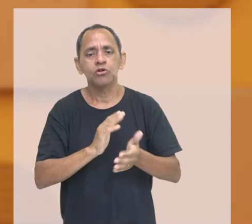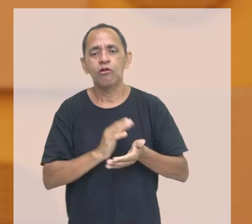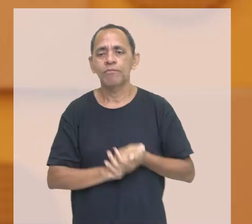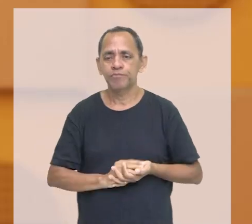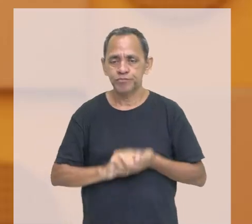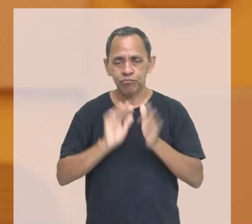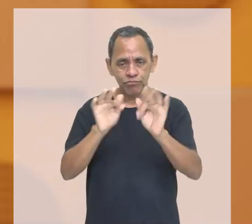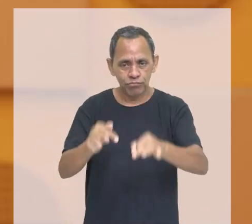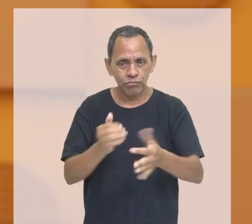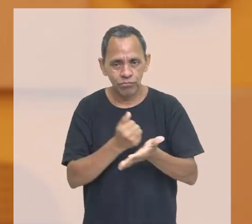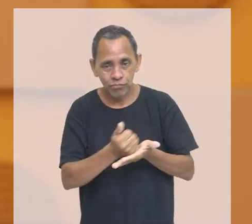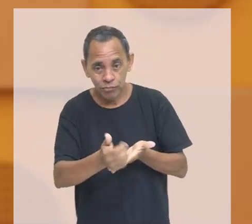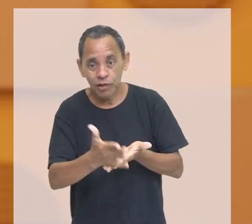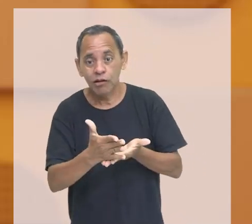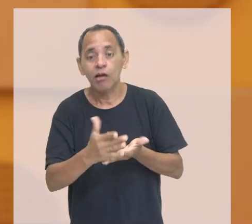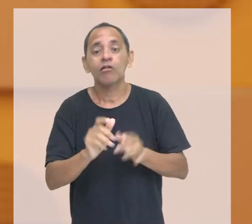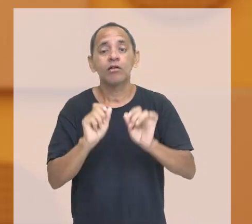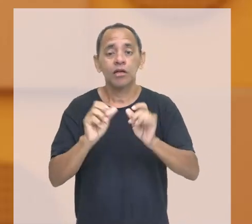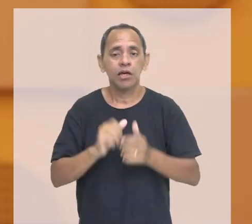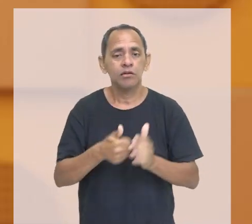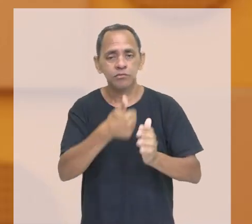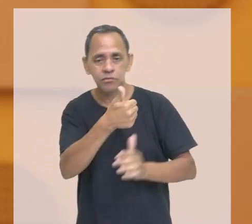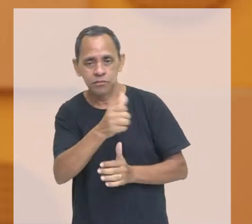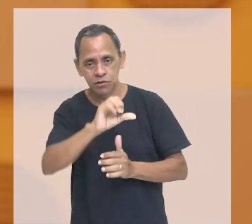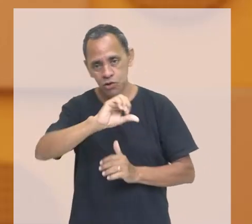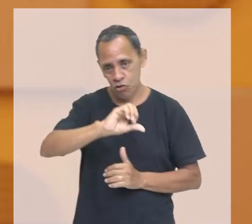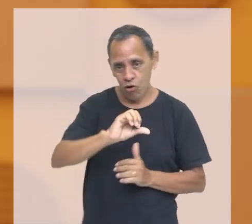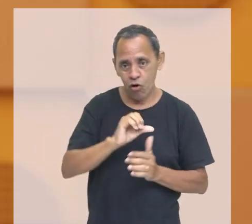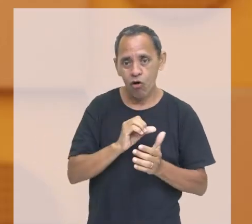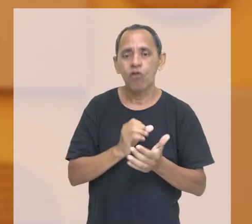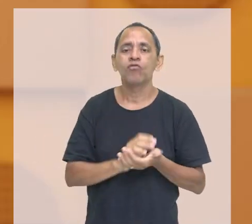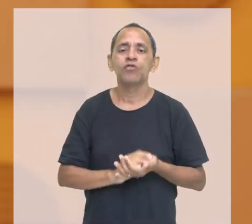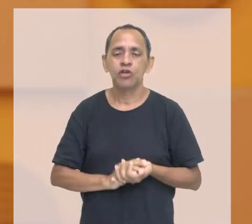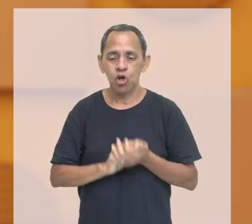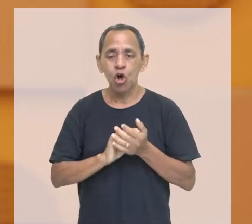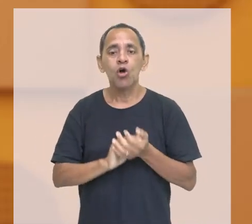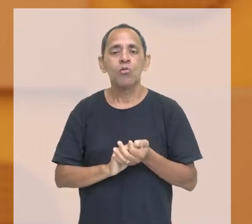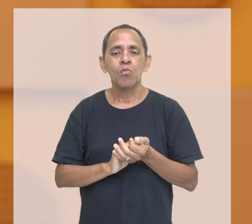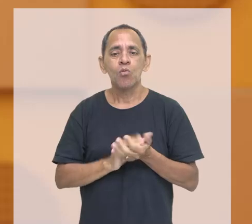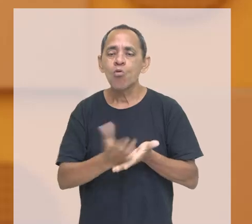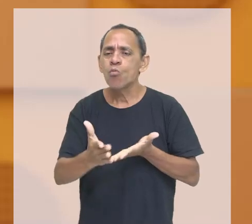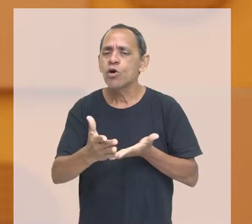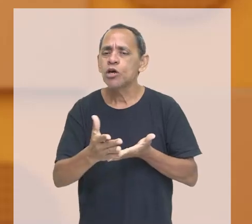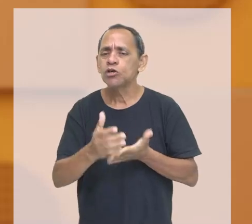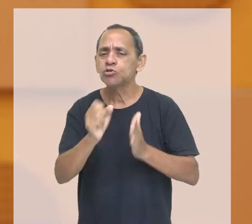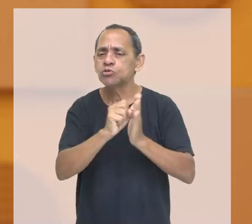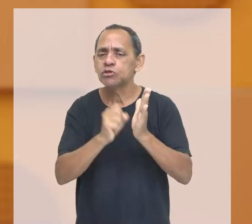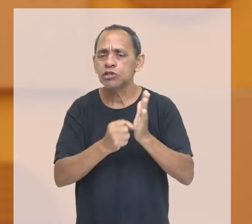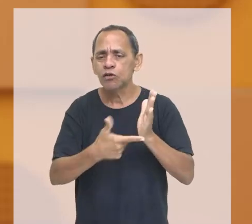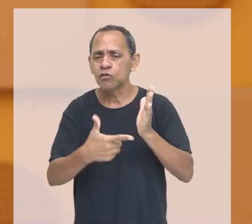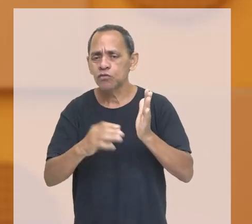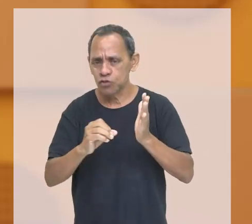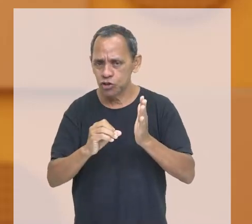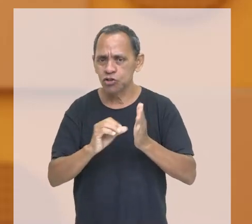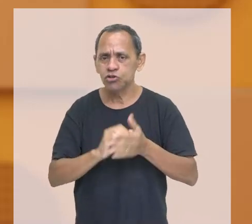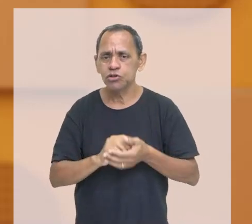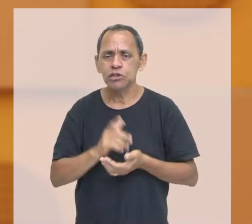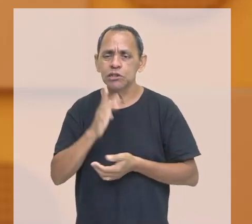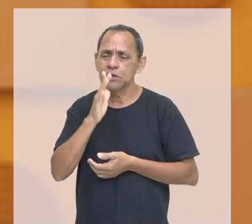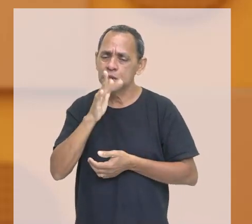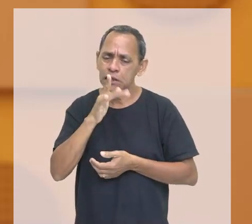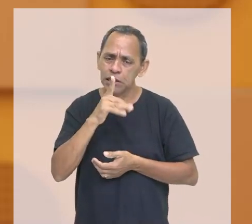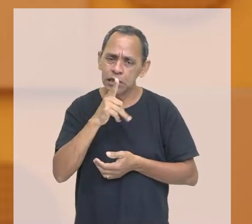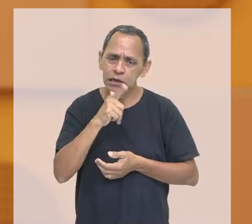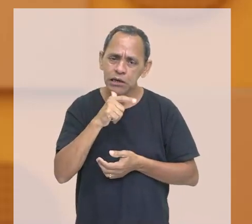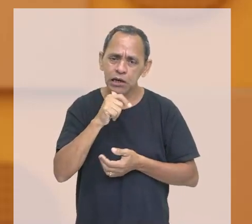século XIX e início do século XX, foi quando a Rússia começou o seu processo lento e